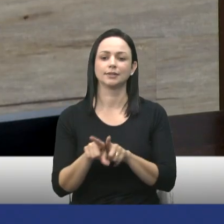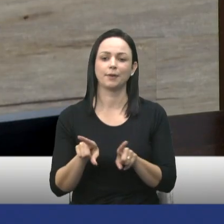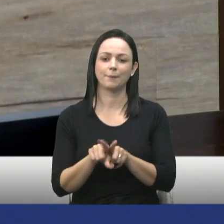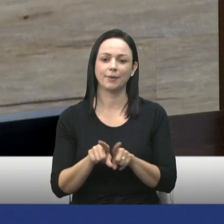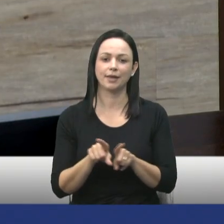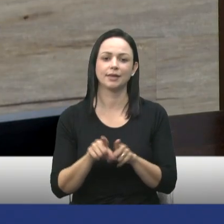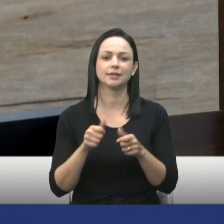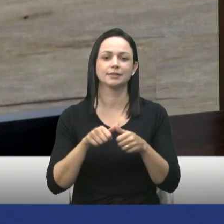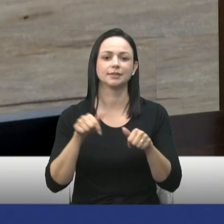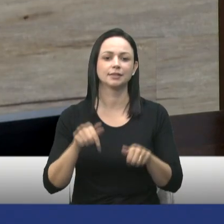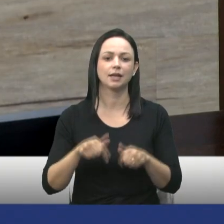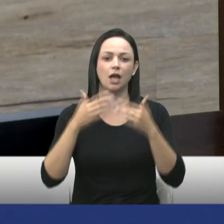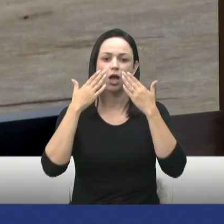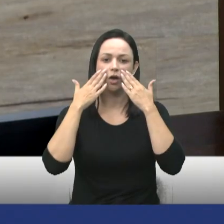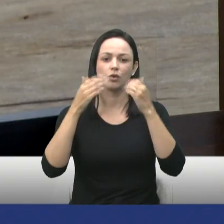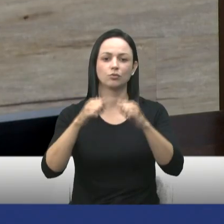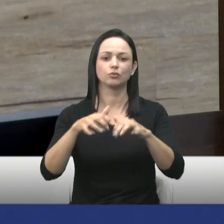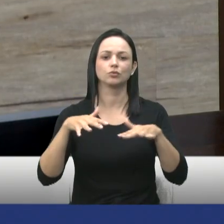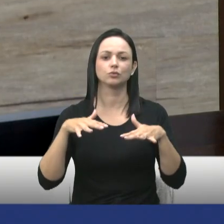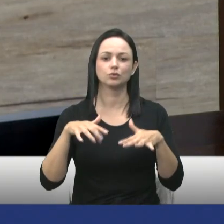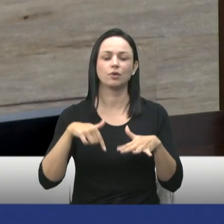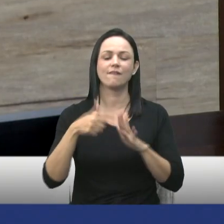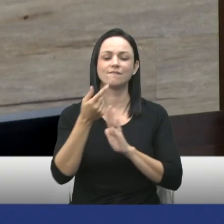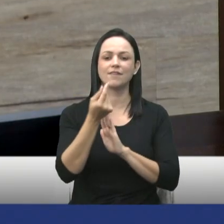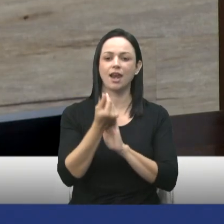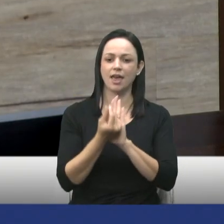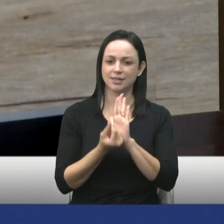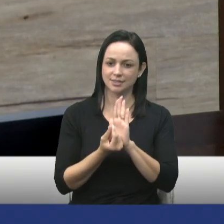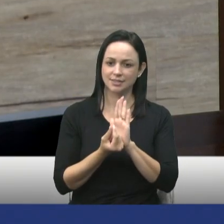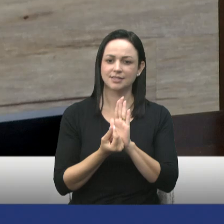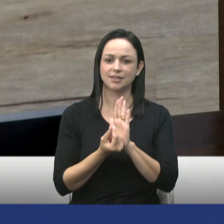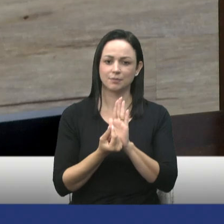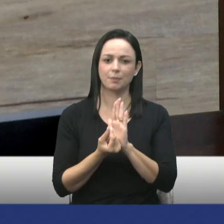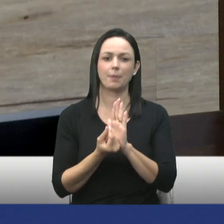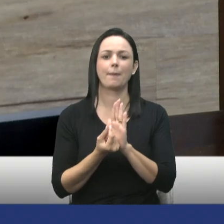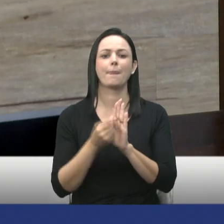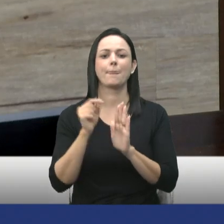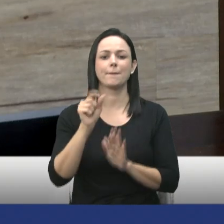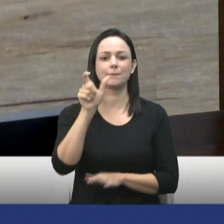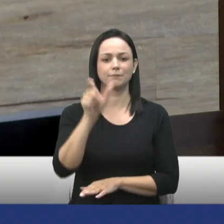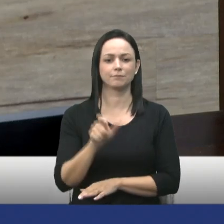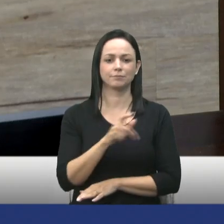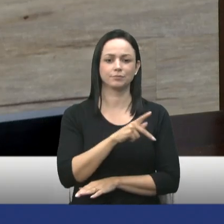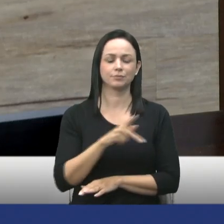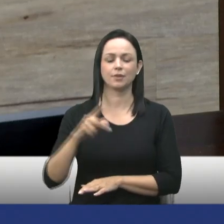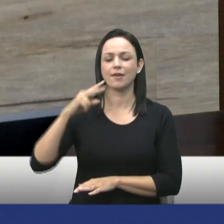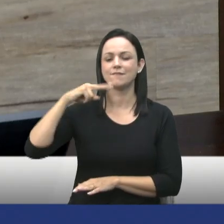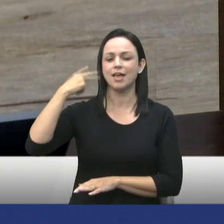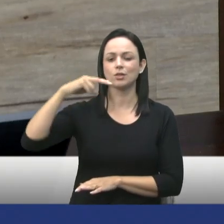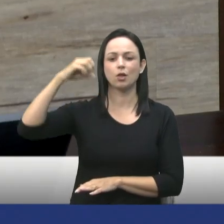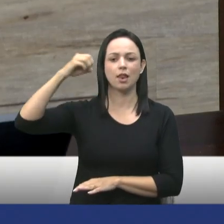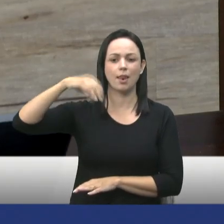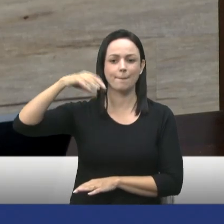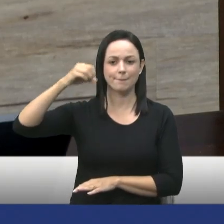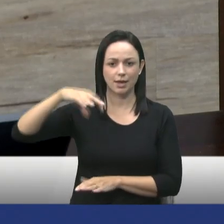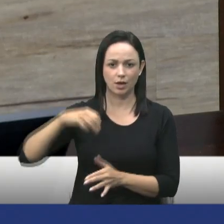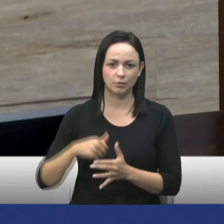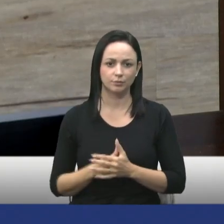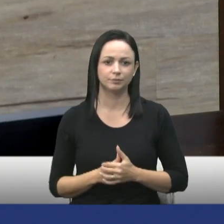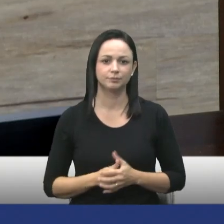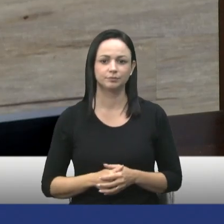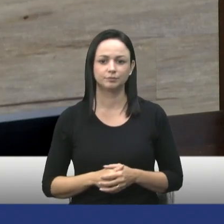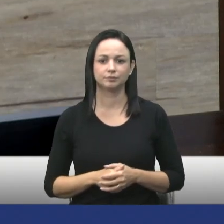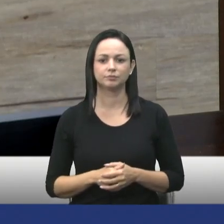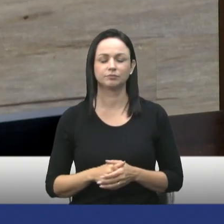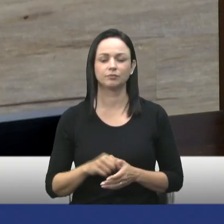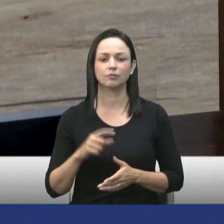na audiência pública de finanças, aonde foi presidida pelo vereador Lampião, e